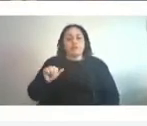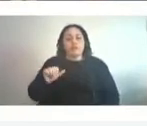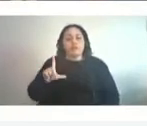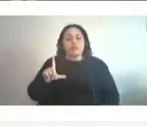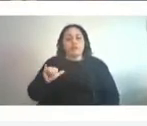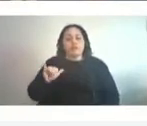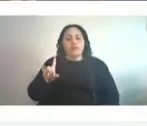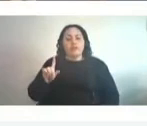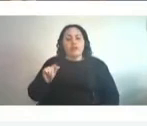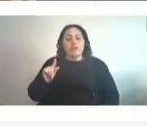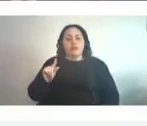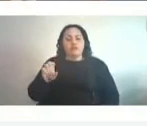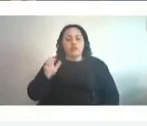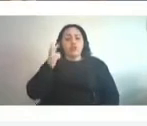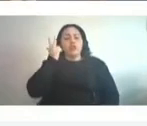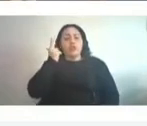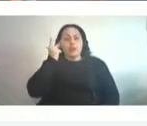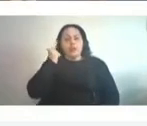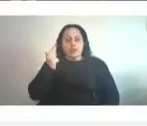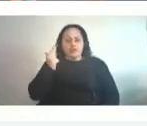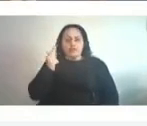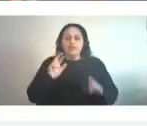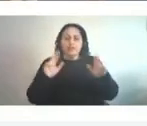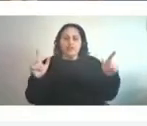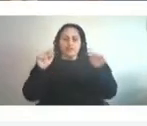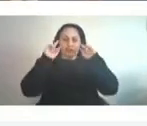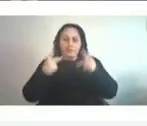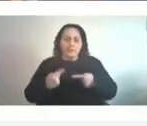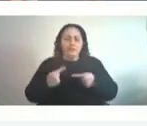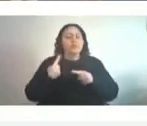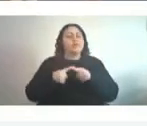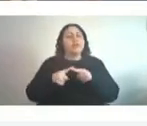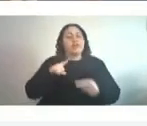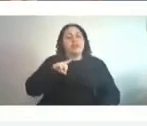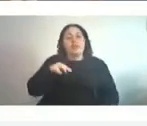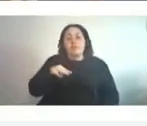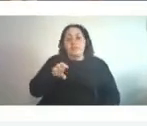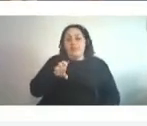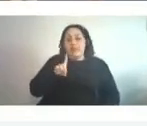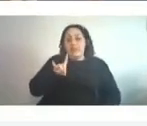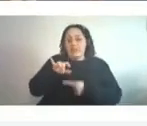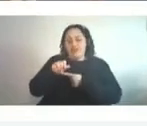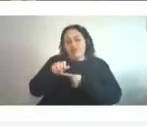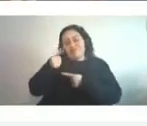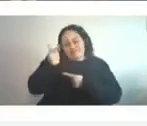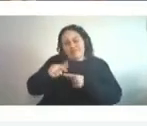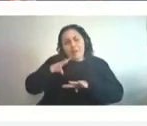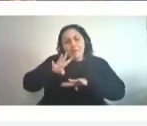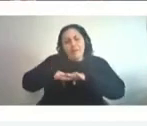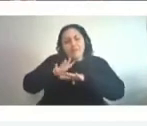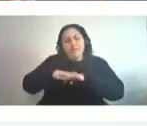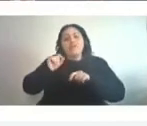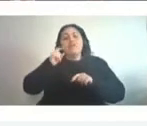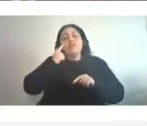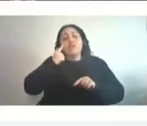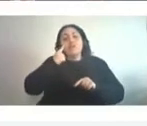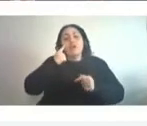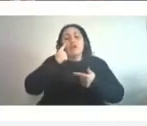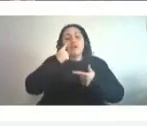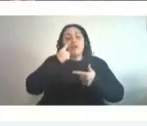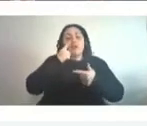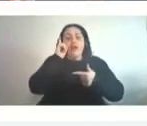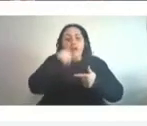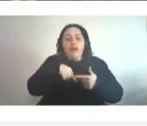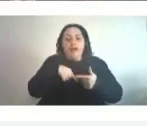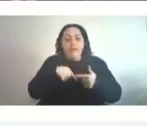né, onde a média, e aí novamente a matemática, dá o tom do padrão aceitável, né? E isso